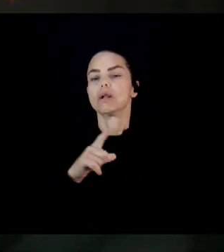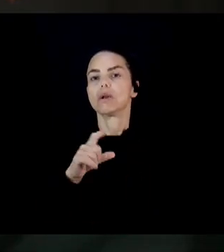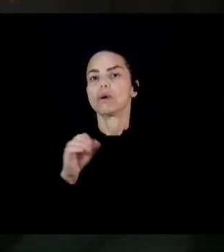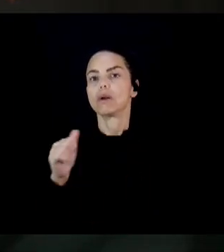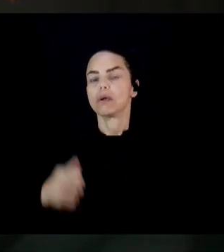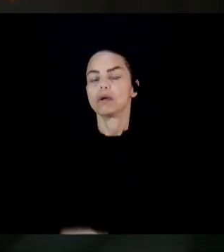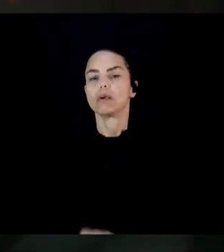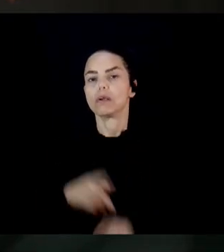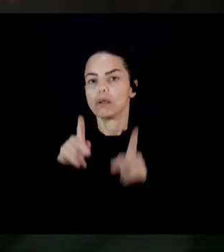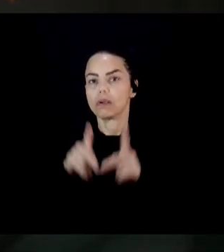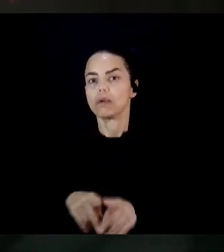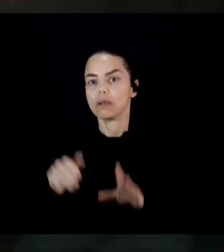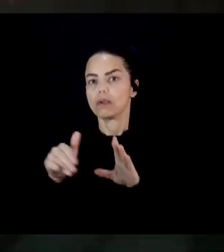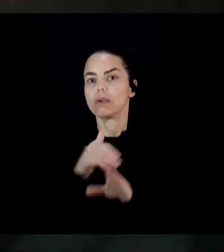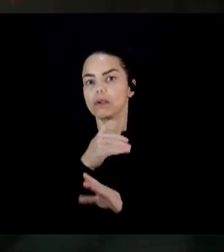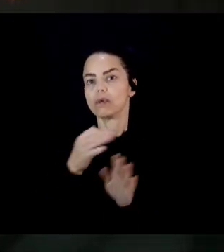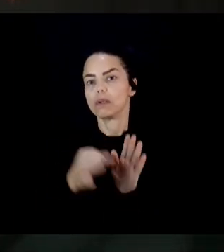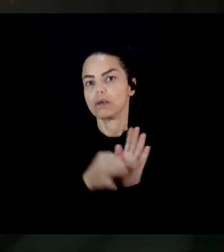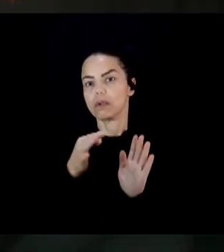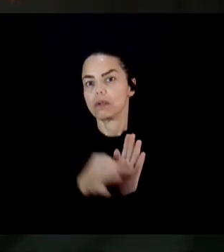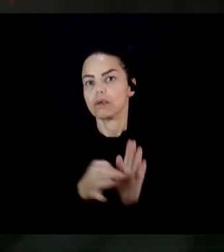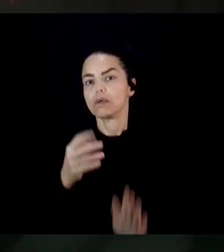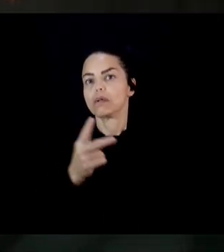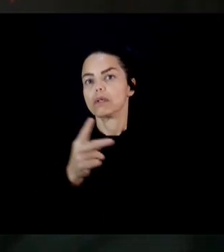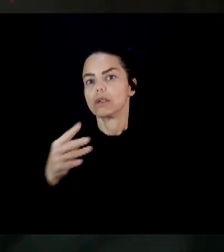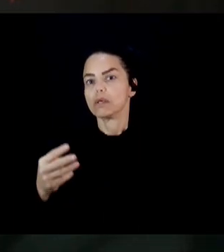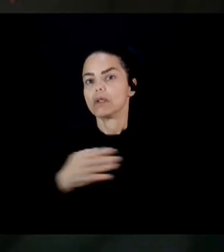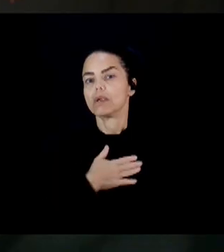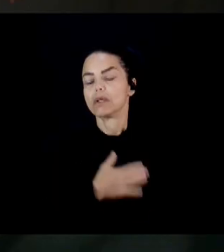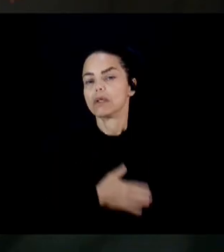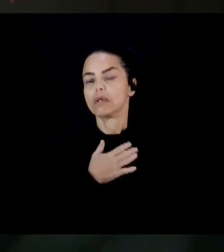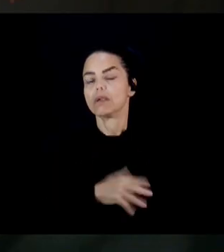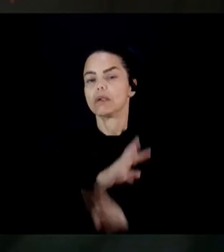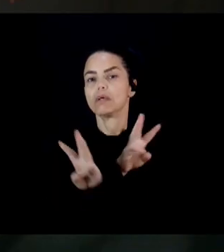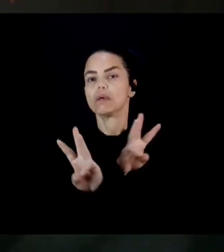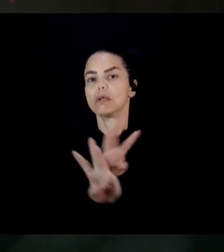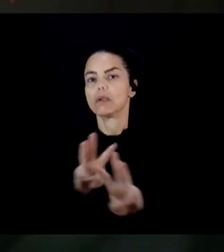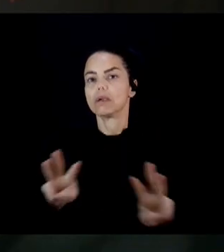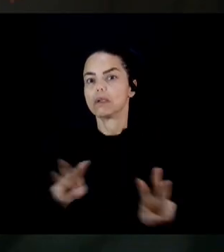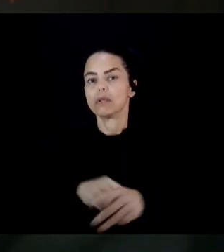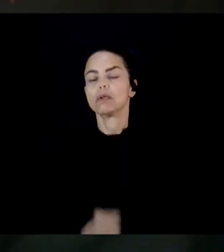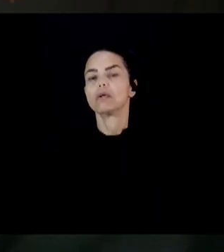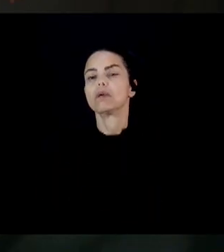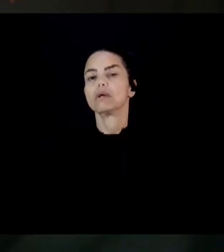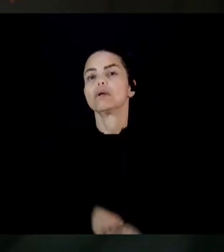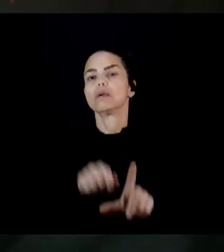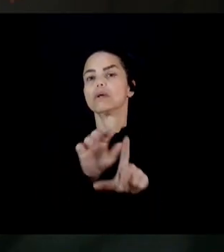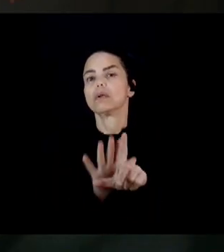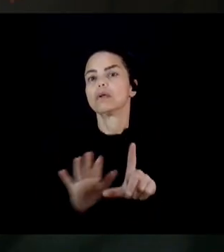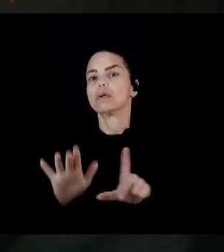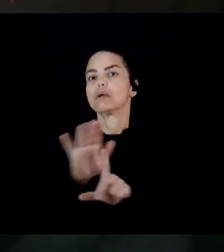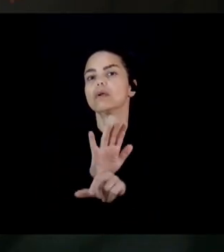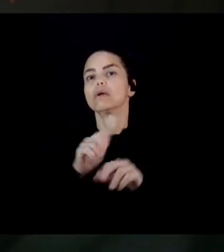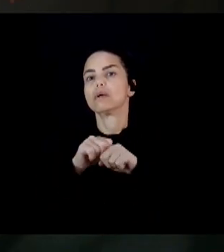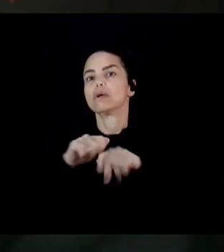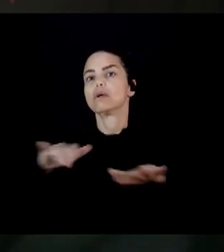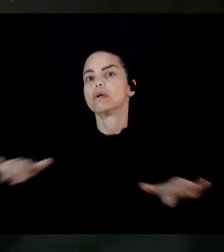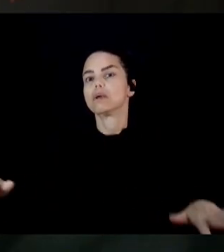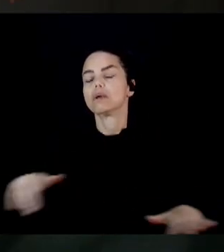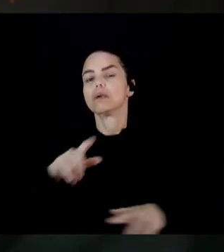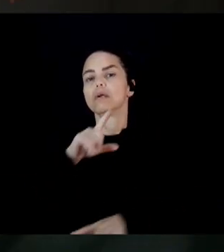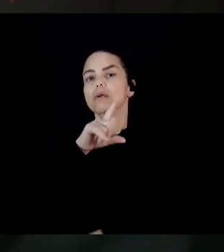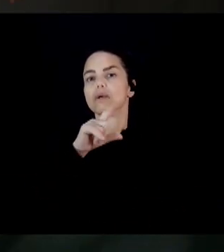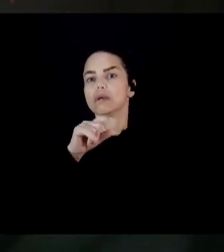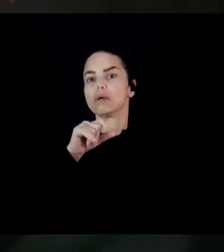pode enviar sugestões até 23 de agosto pelo site da Câmara ou pelo QR Code que é divulgado no Instagram do